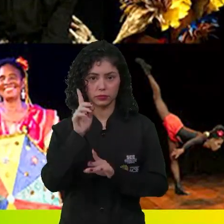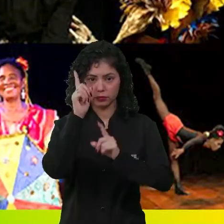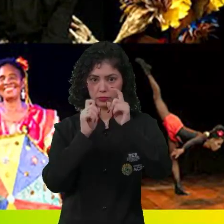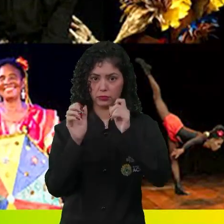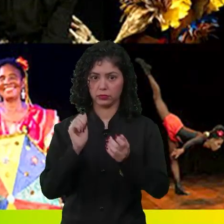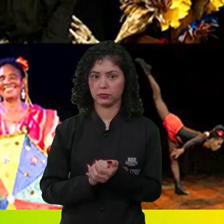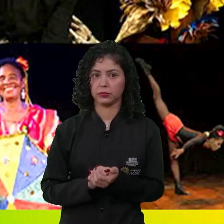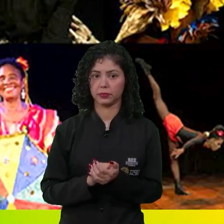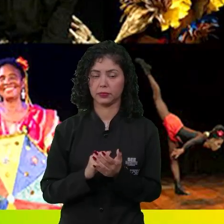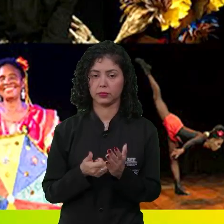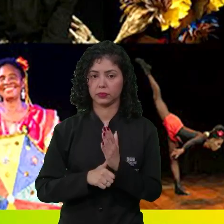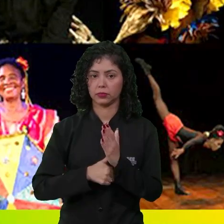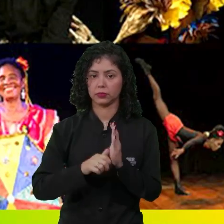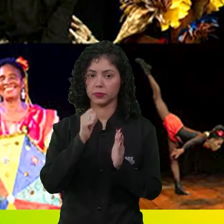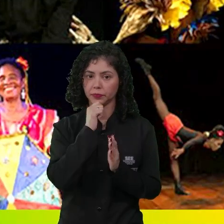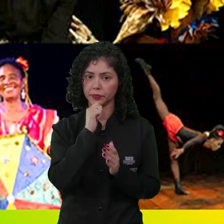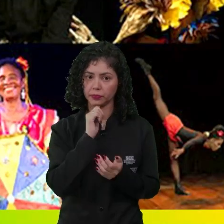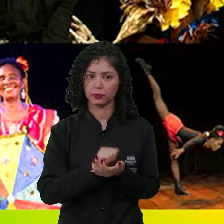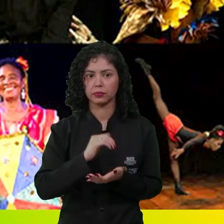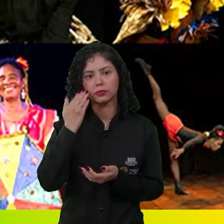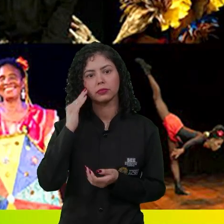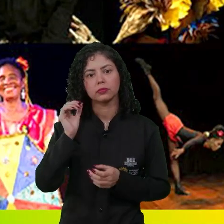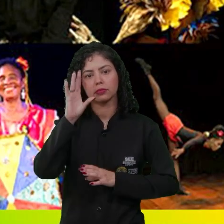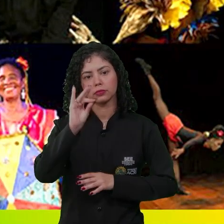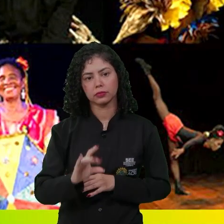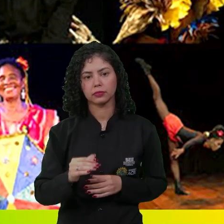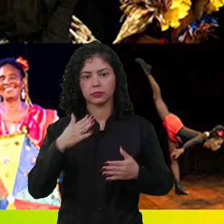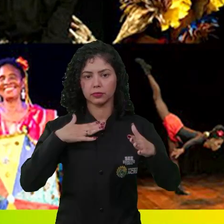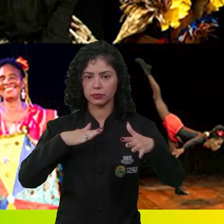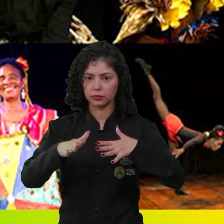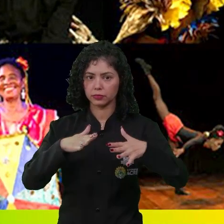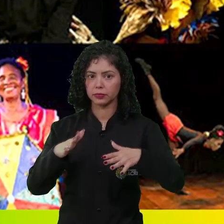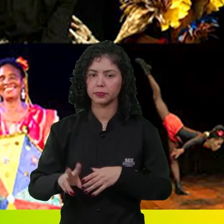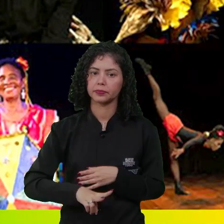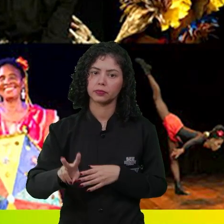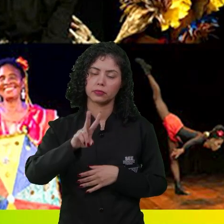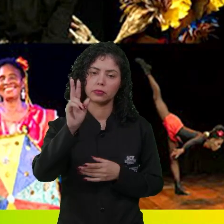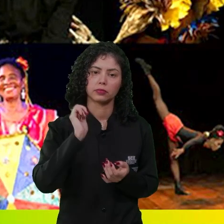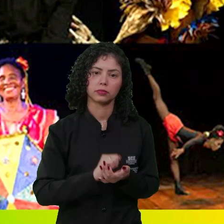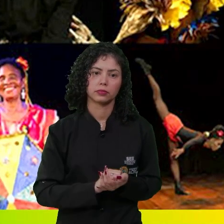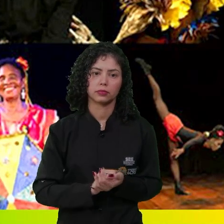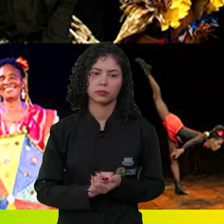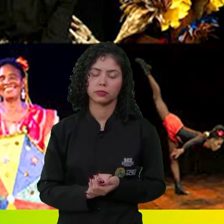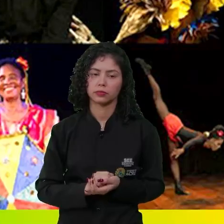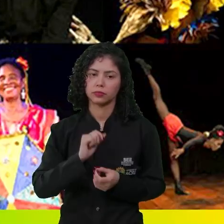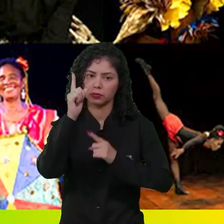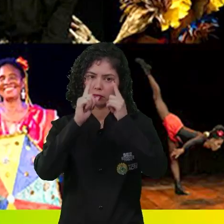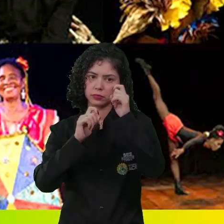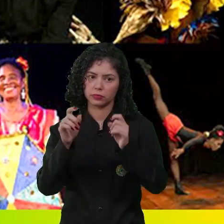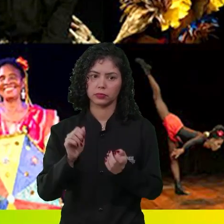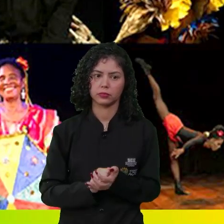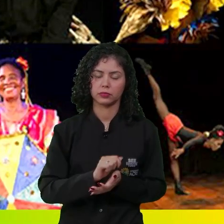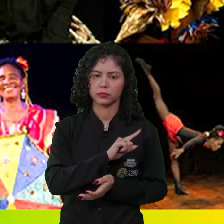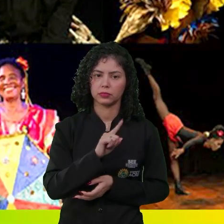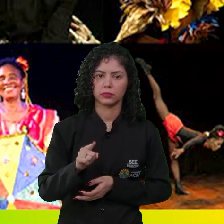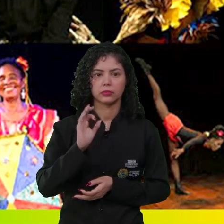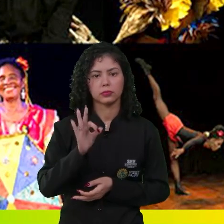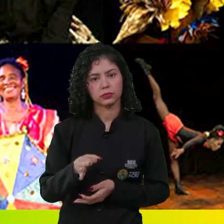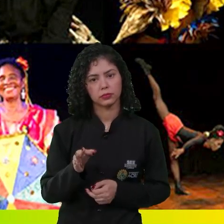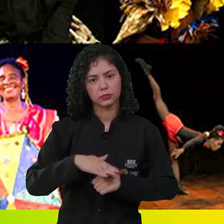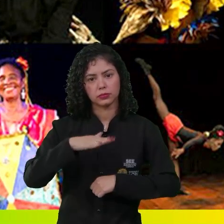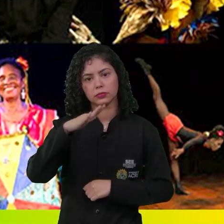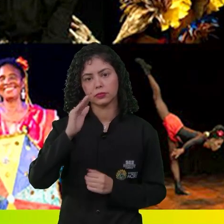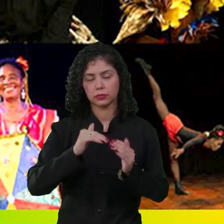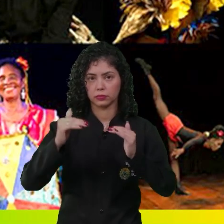expressão identitária é entender que cada corpo e cada movimento tem valor e que nenhuma forma de se expressar